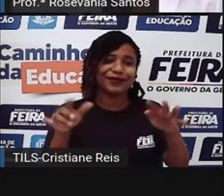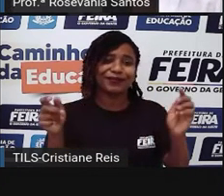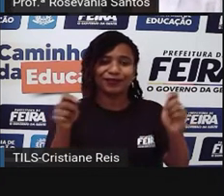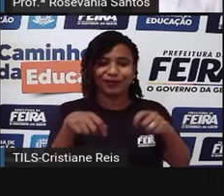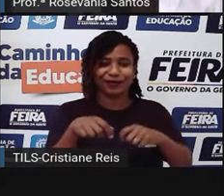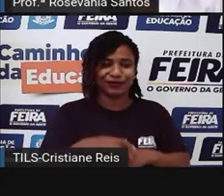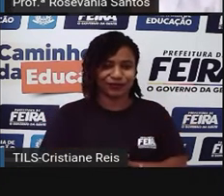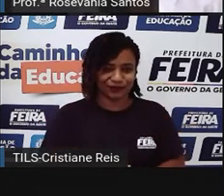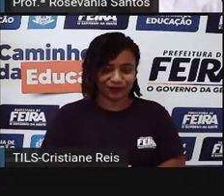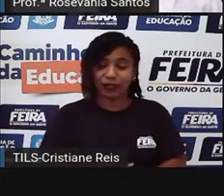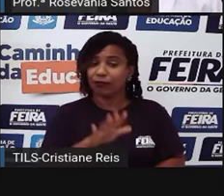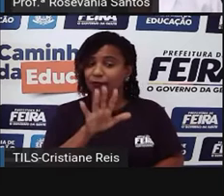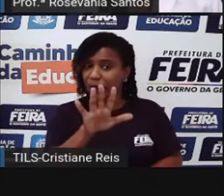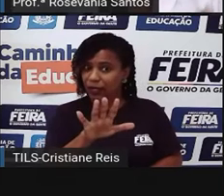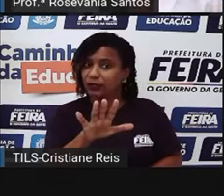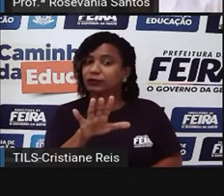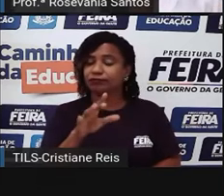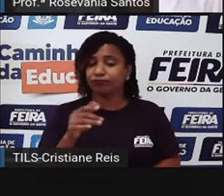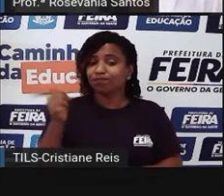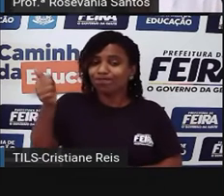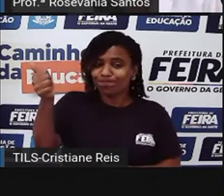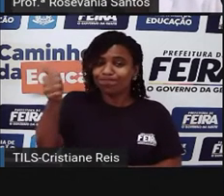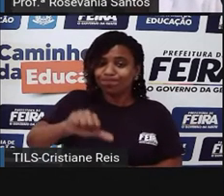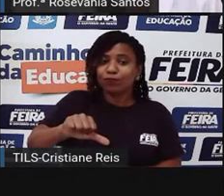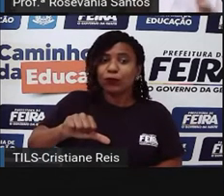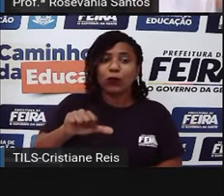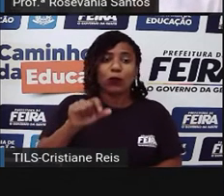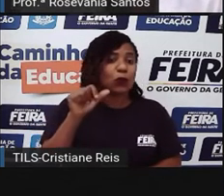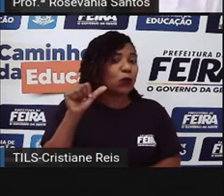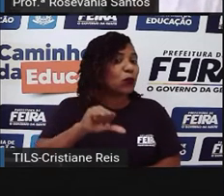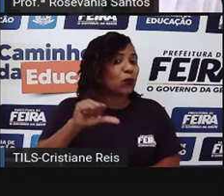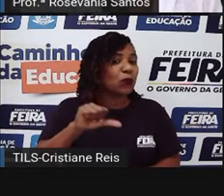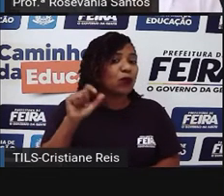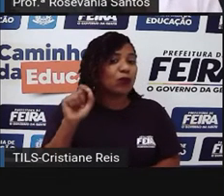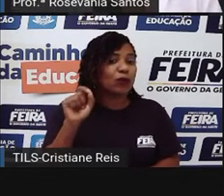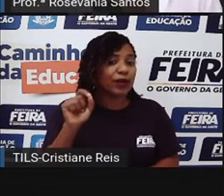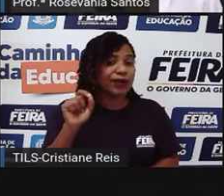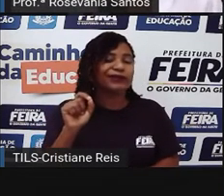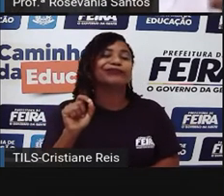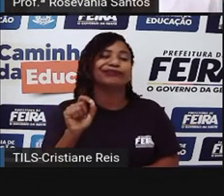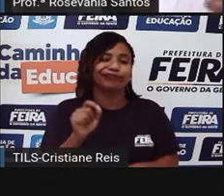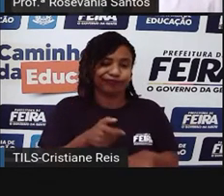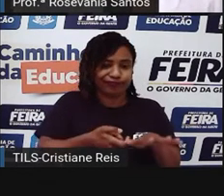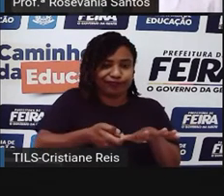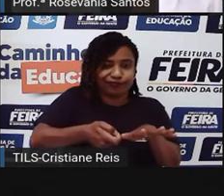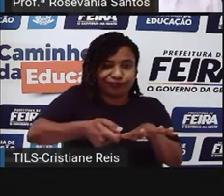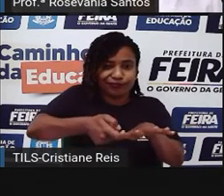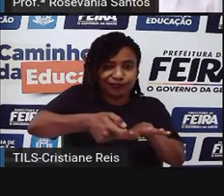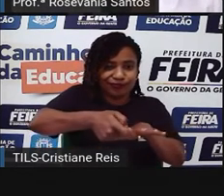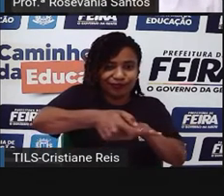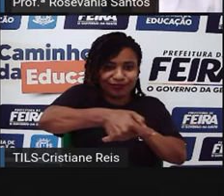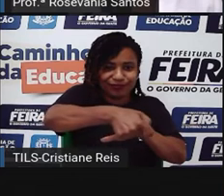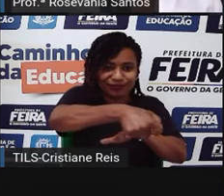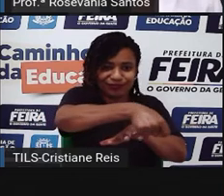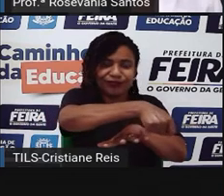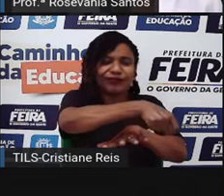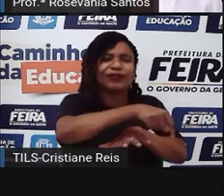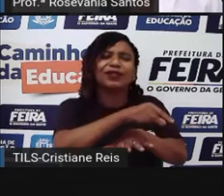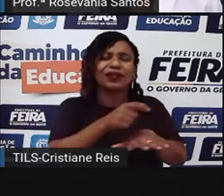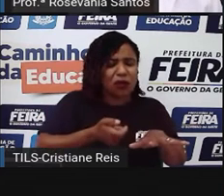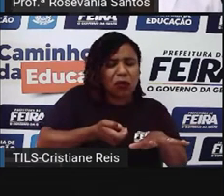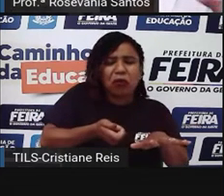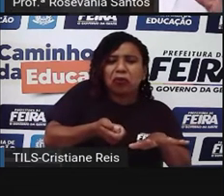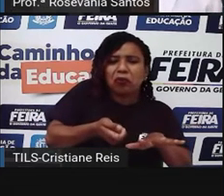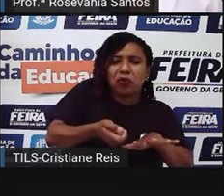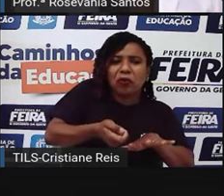que tem muita fake news, gente, que são notícias falsas. Olha o que eu falei, né, sobre os termos em inglês. É que são muitas fake news, e essas